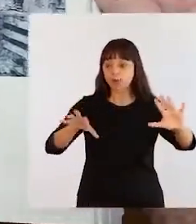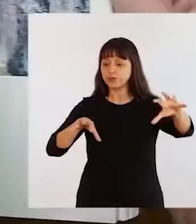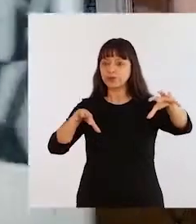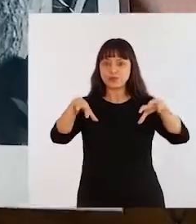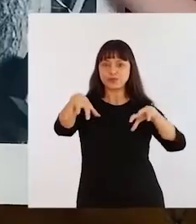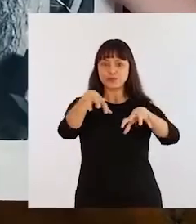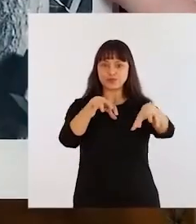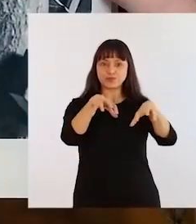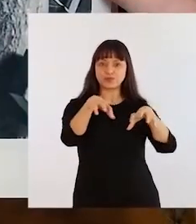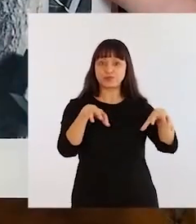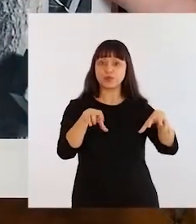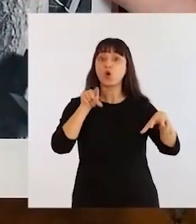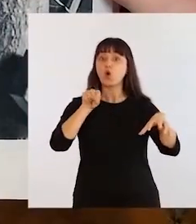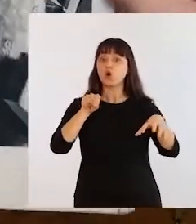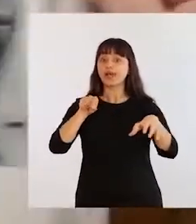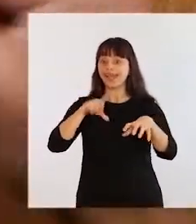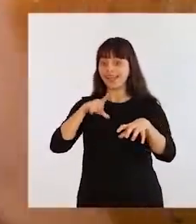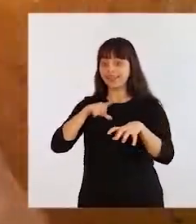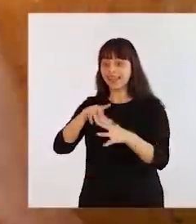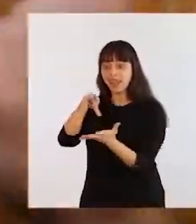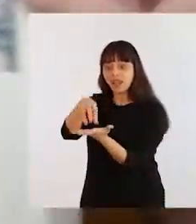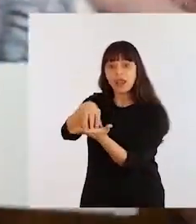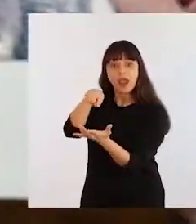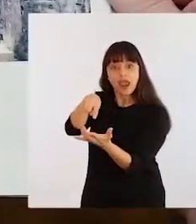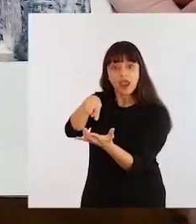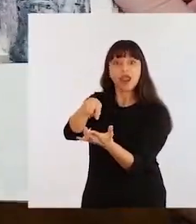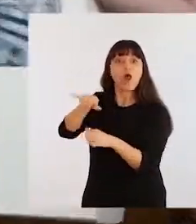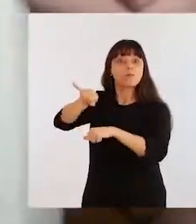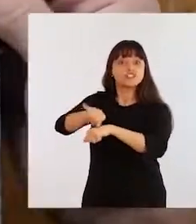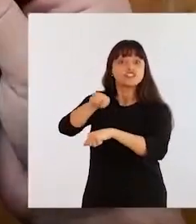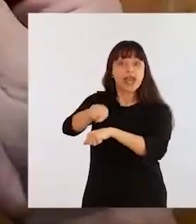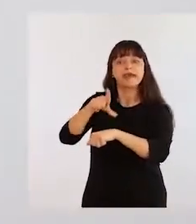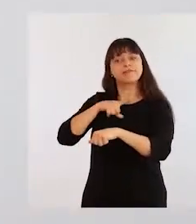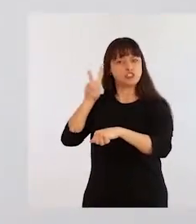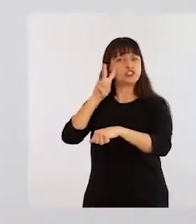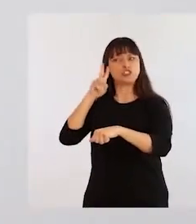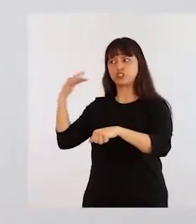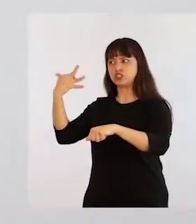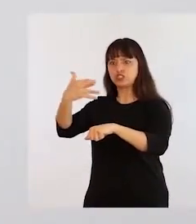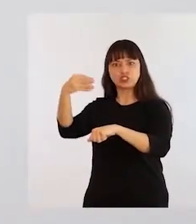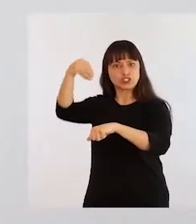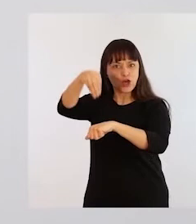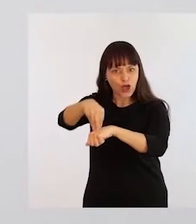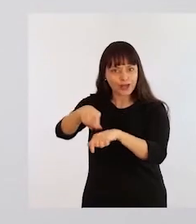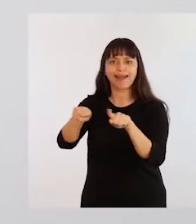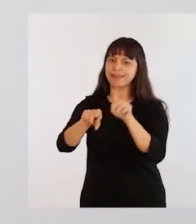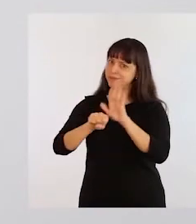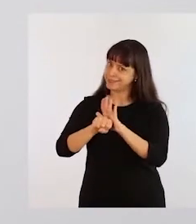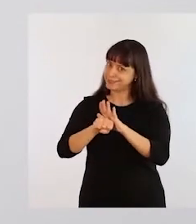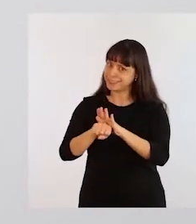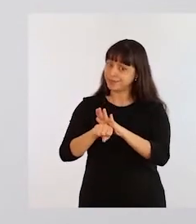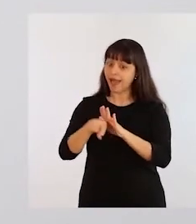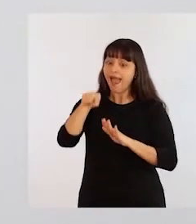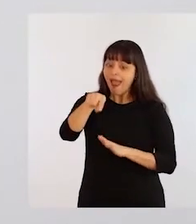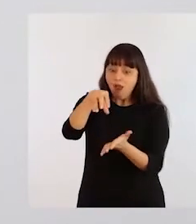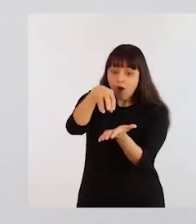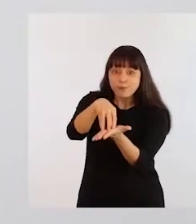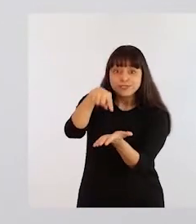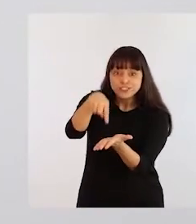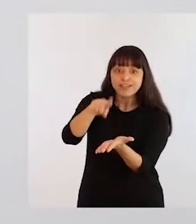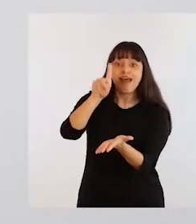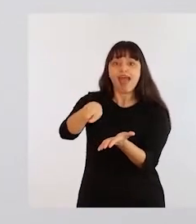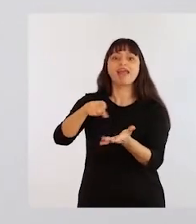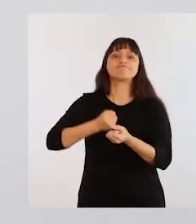Esses objetos são chamados enunciados. Para criar um idioma comum, sabíamos que não